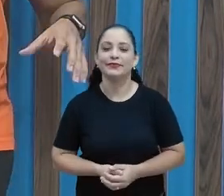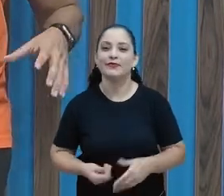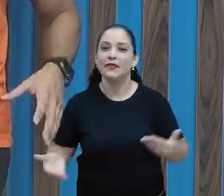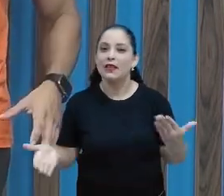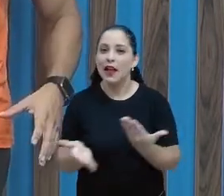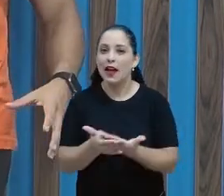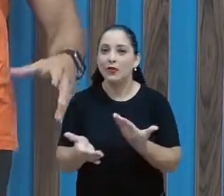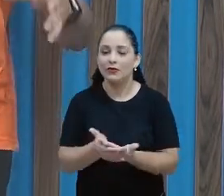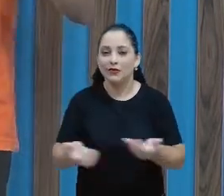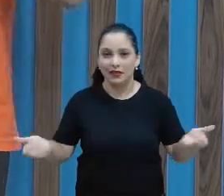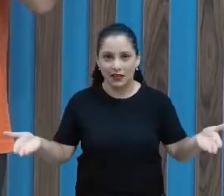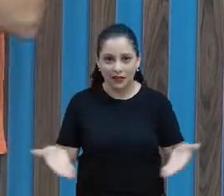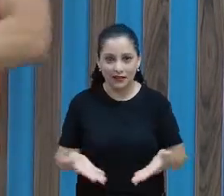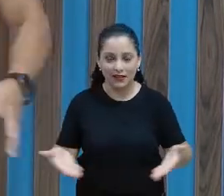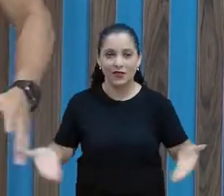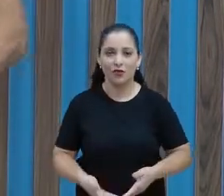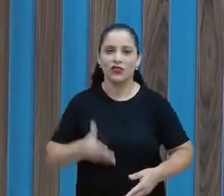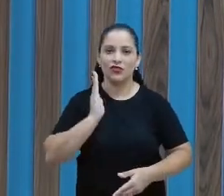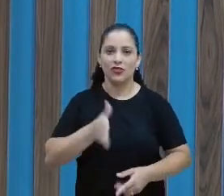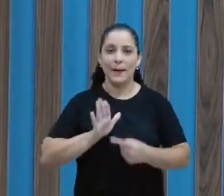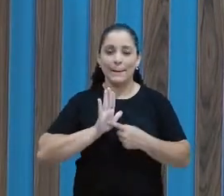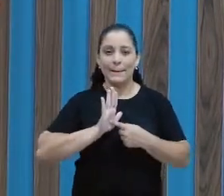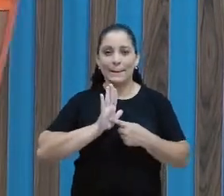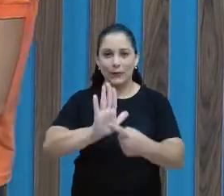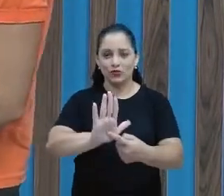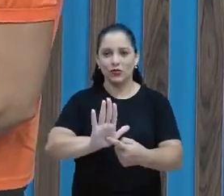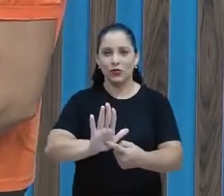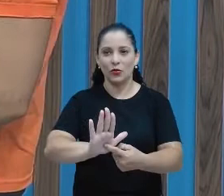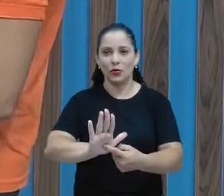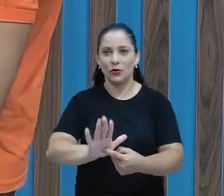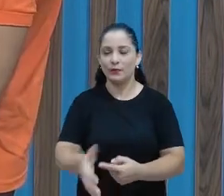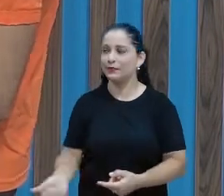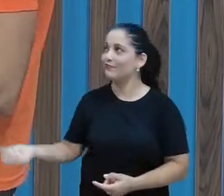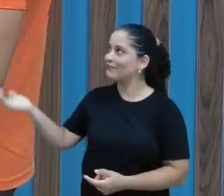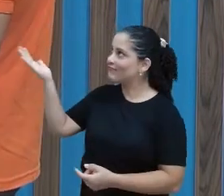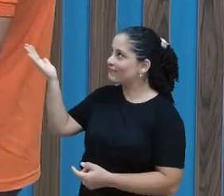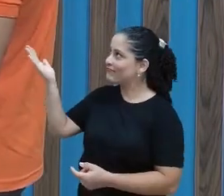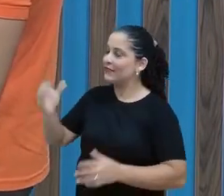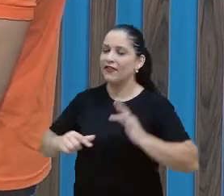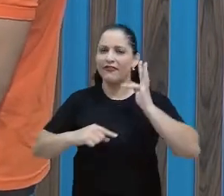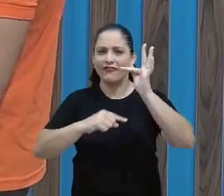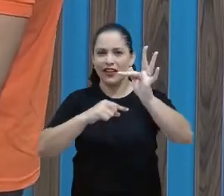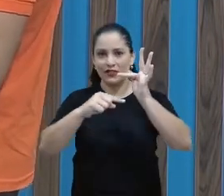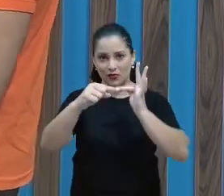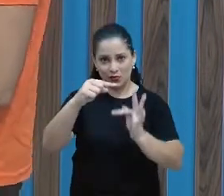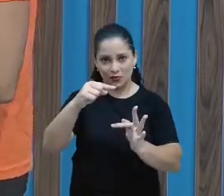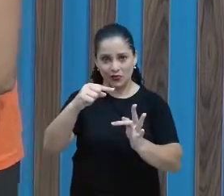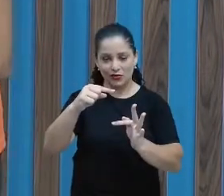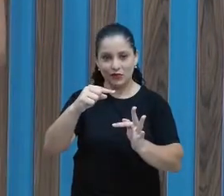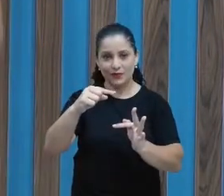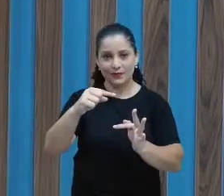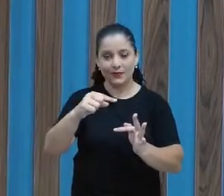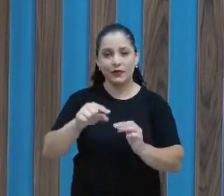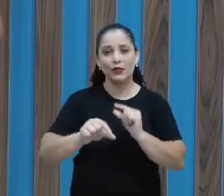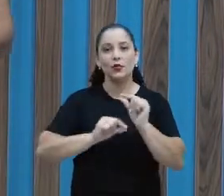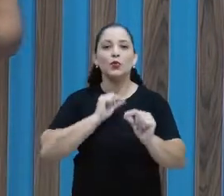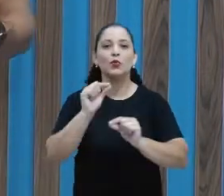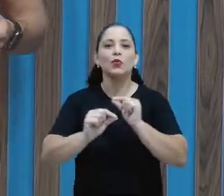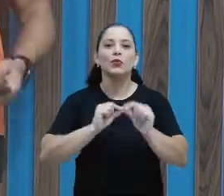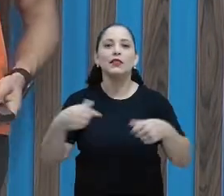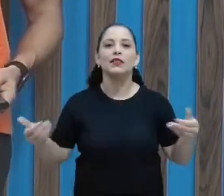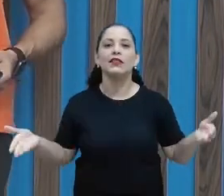nossa aula de hoje, certo? A gente mostrou aí essa ideia das frações para vocês, tá? E o que eu quero